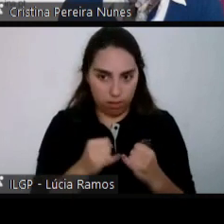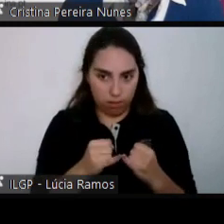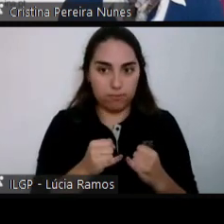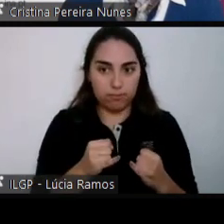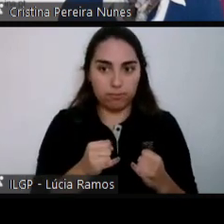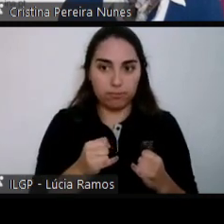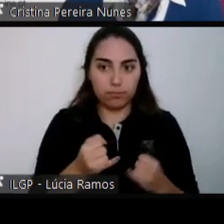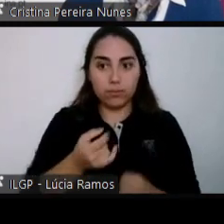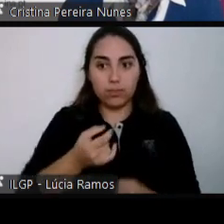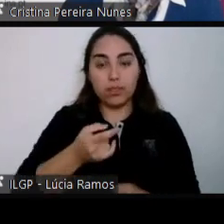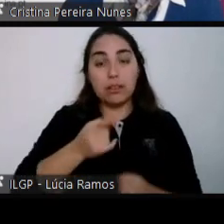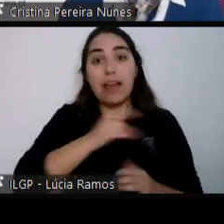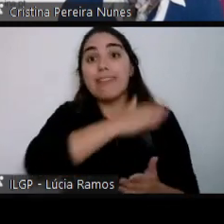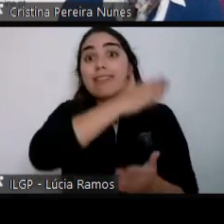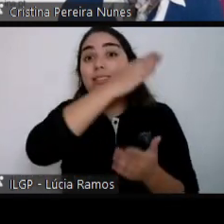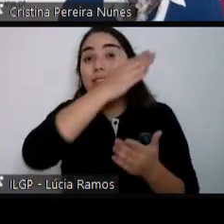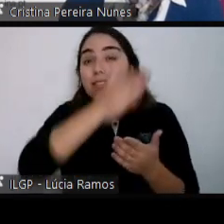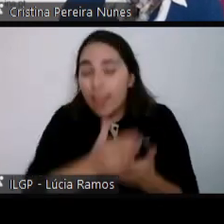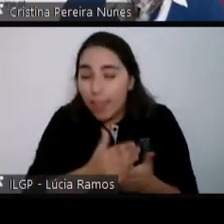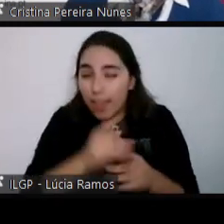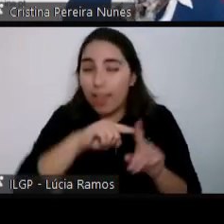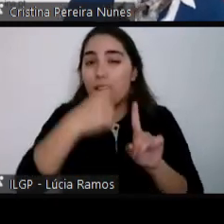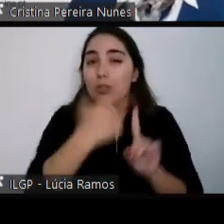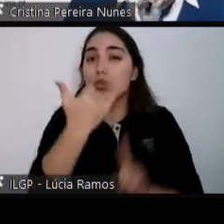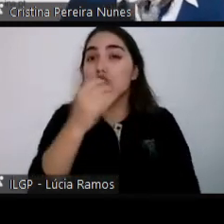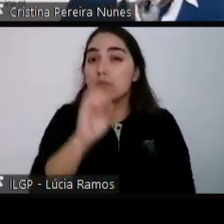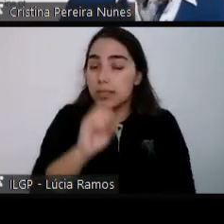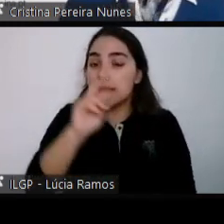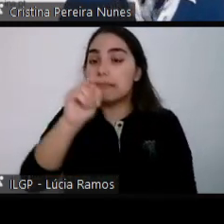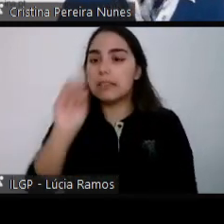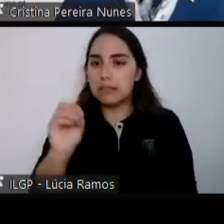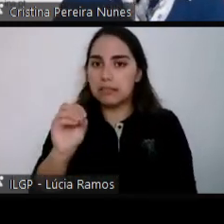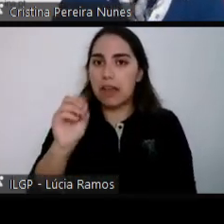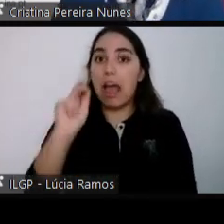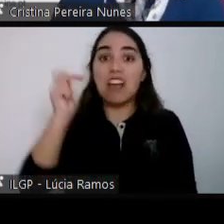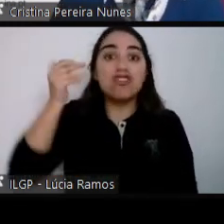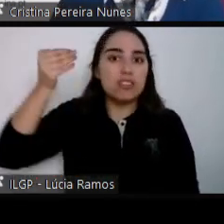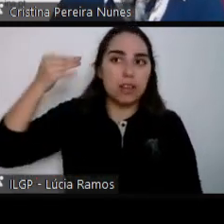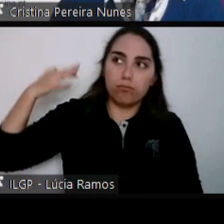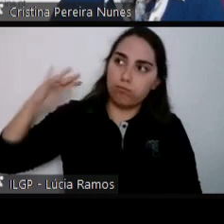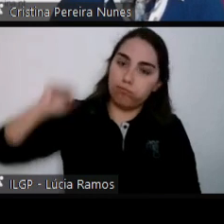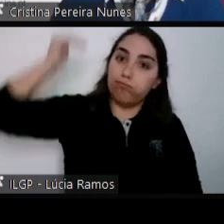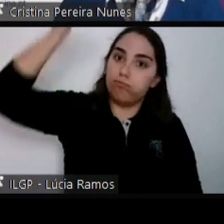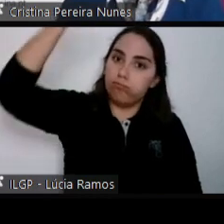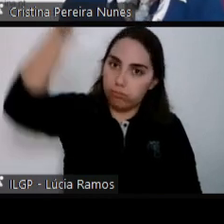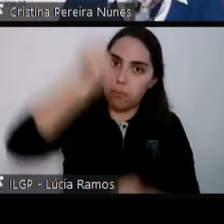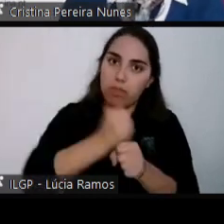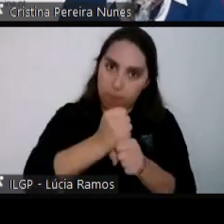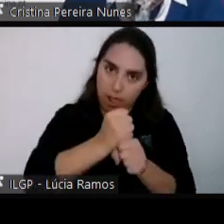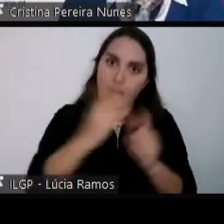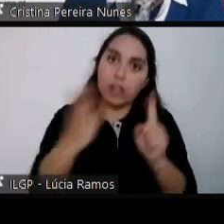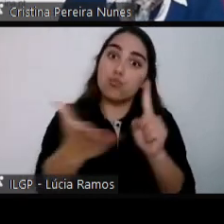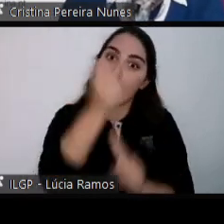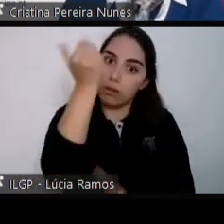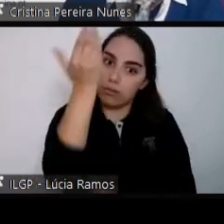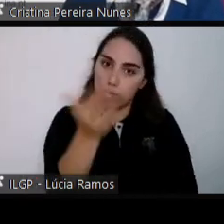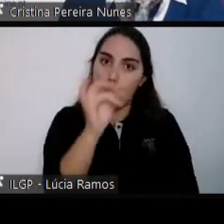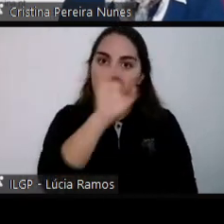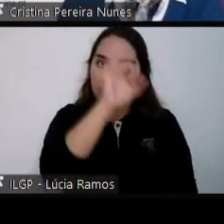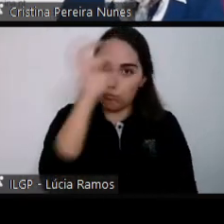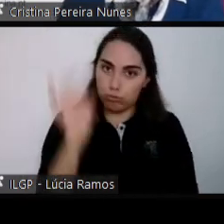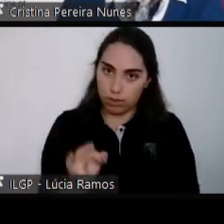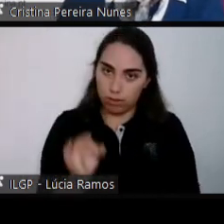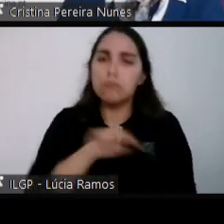até 2030 e faltam 7 anos, não é? Temos 7 anos para trabalhar para chegar aqui. Outro aspecto importante é